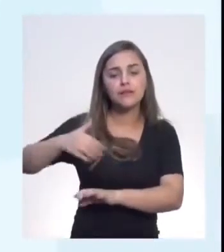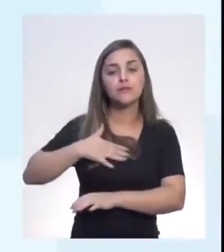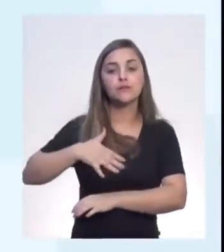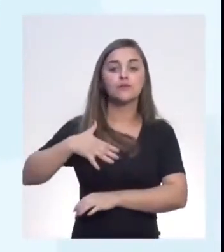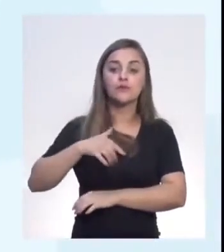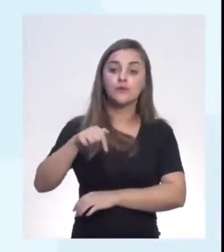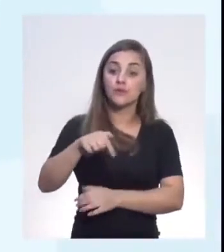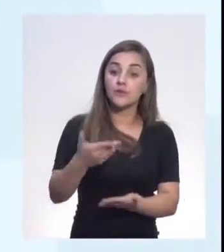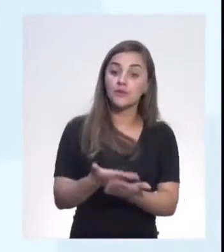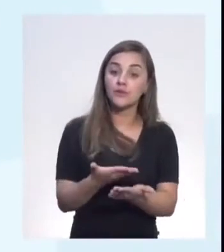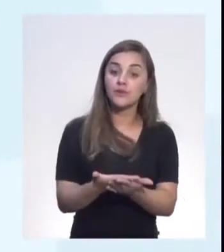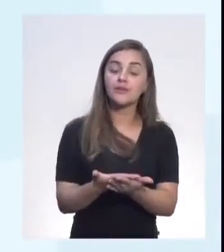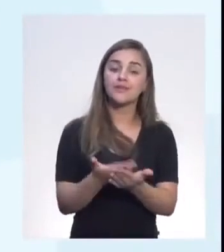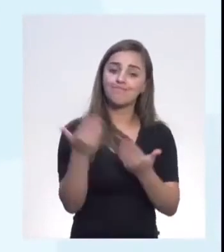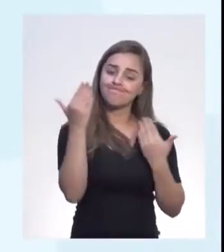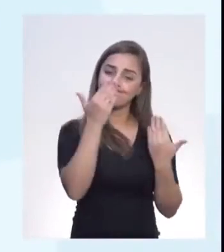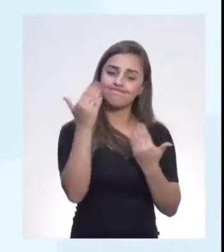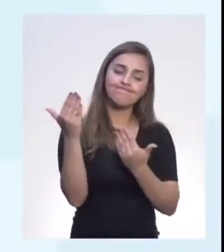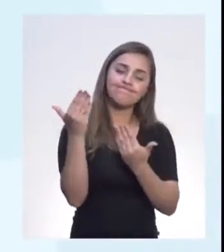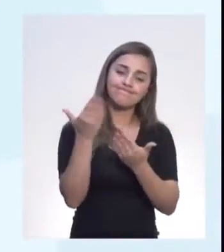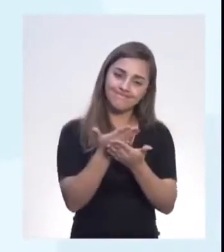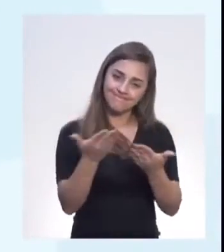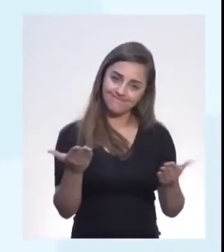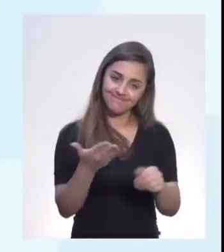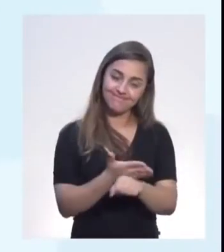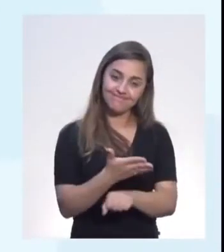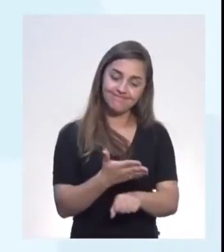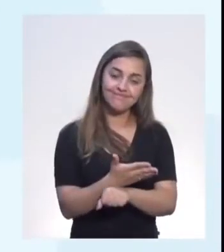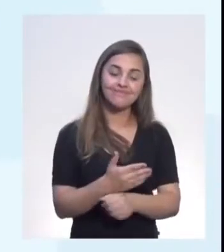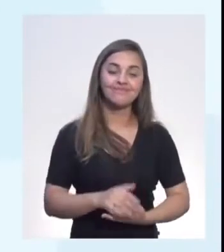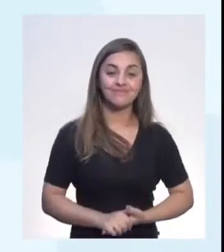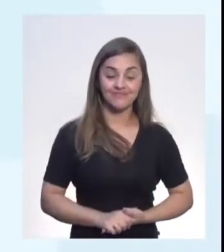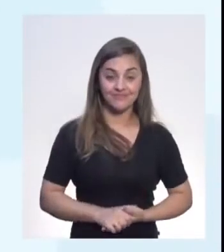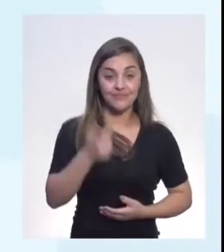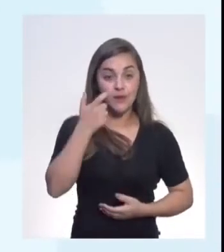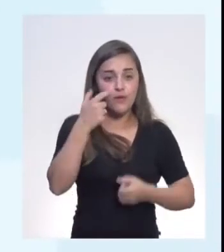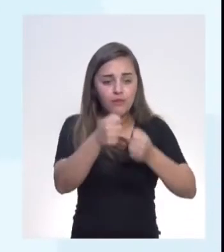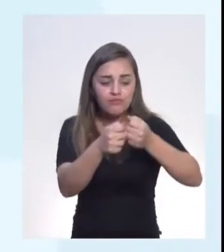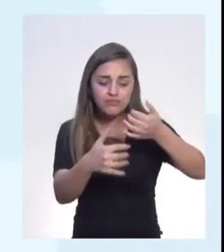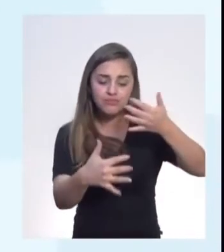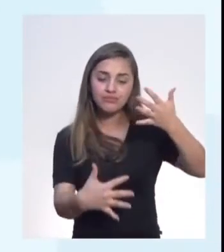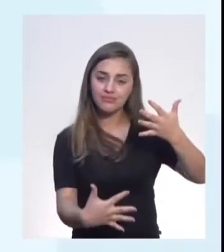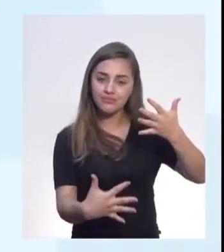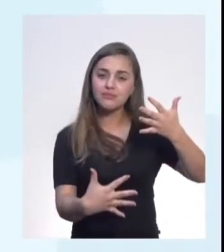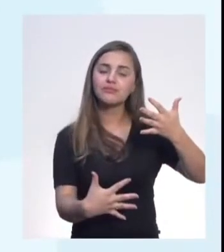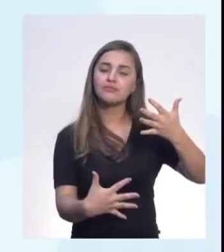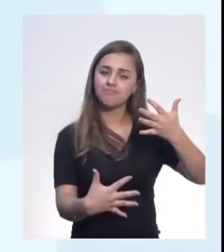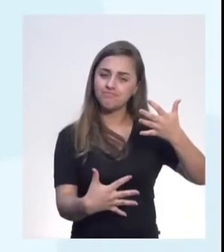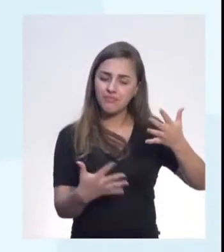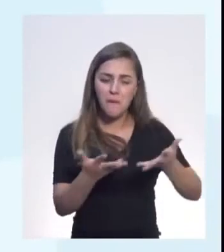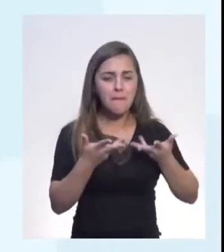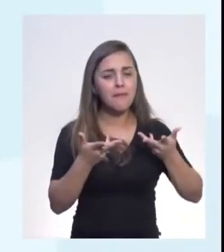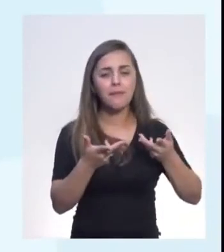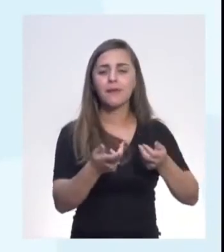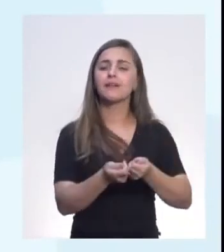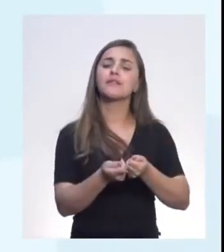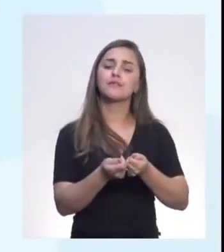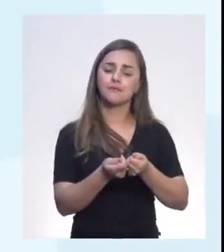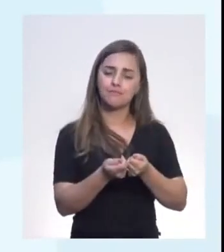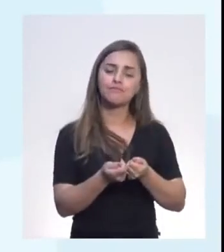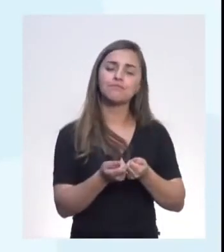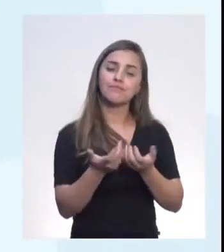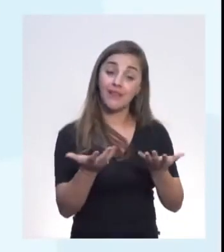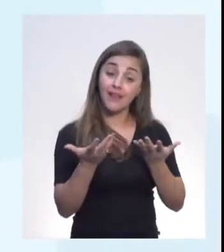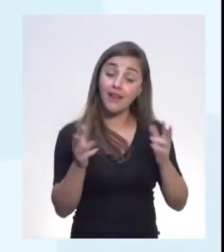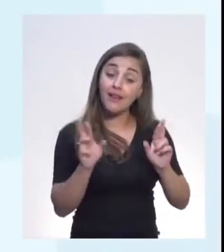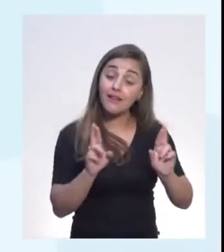queremos agradecer muito, né, Fabiana, pela participação. Não, eu estou vendo aqui os comentários de vocês, são apenas maravilhosos. O que a gente quer é que realmente